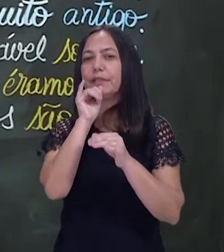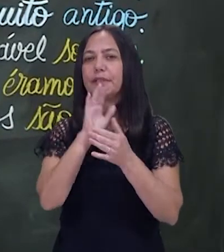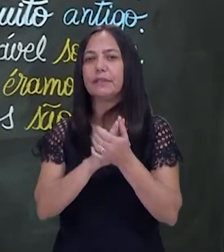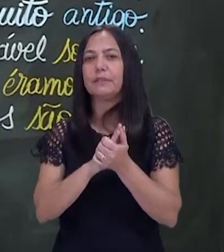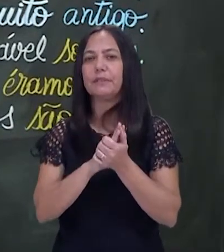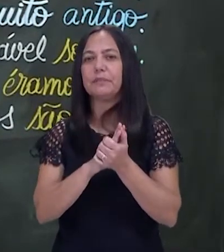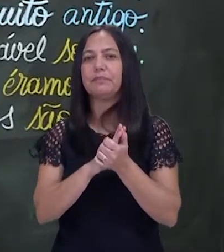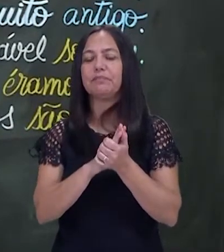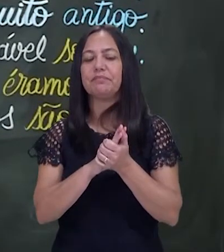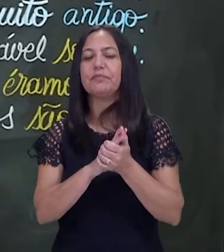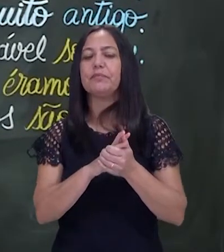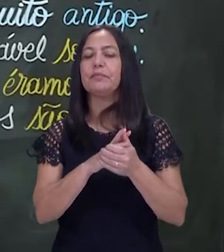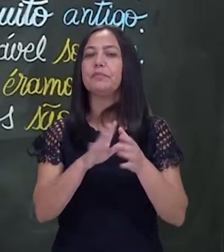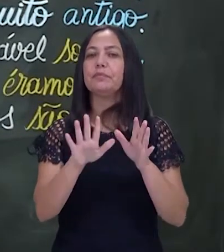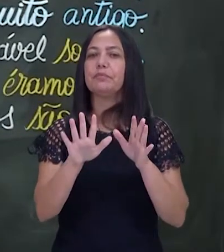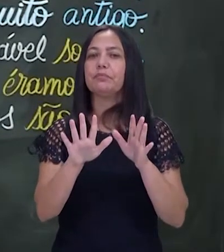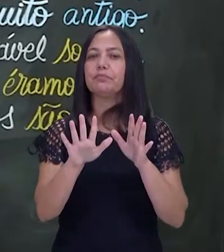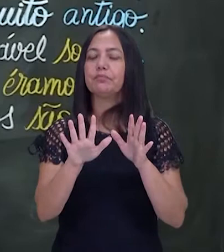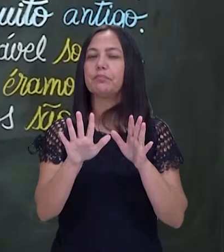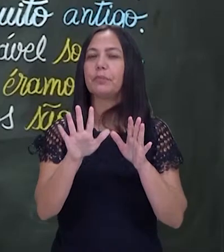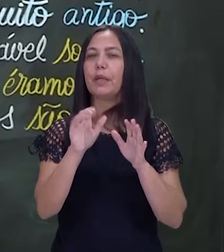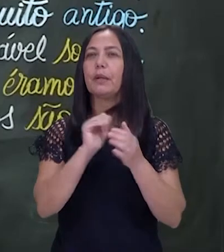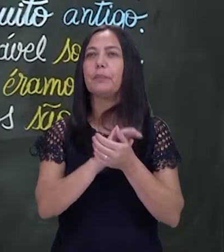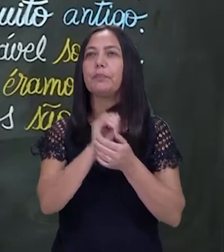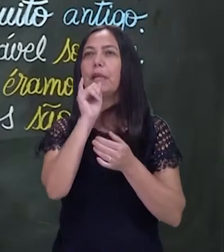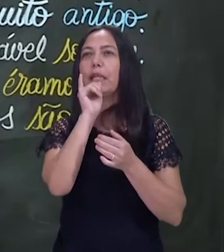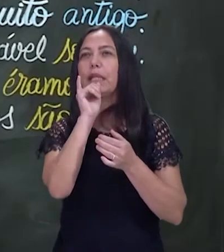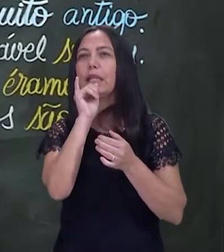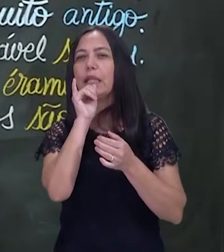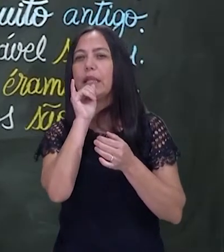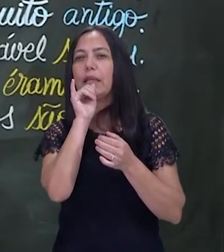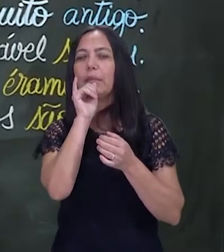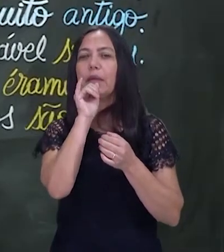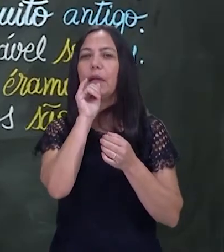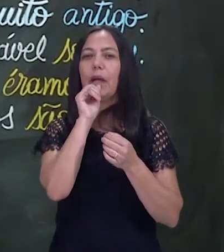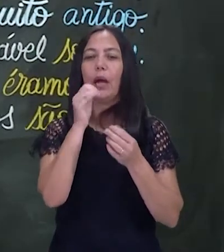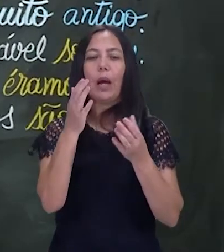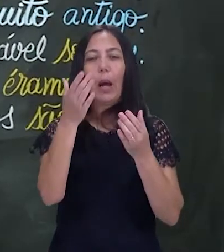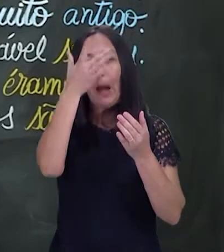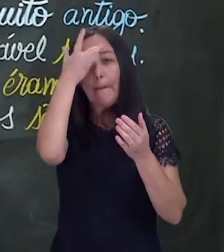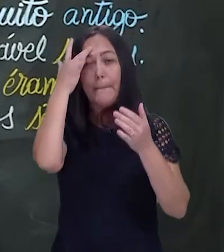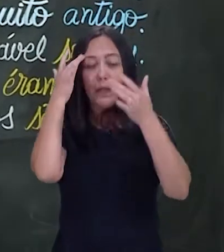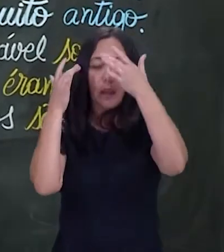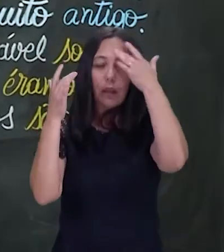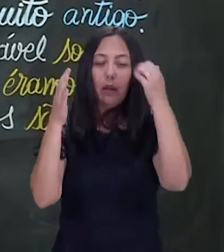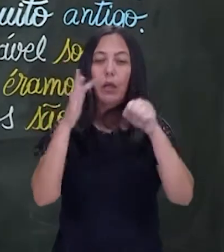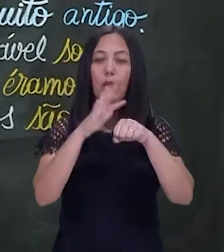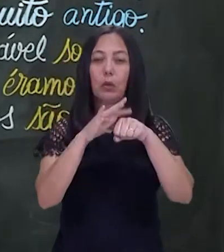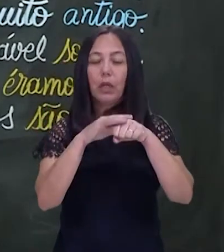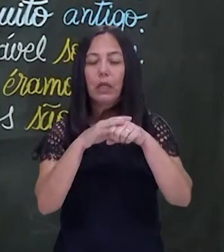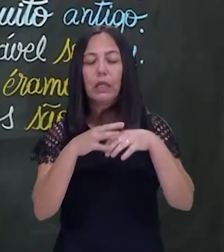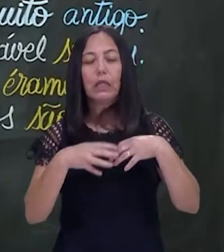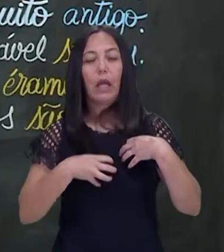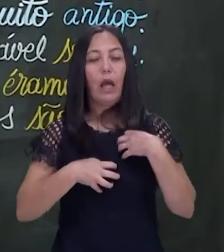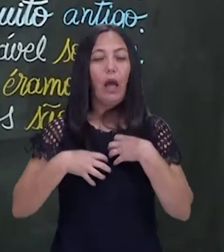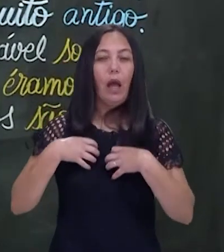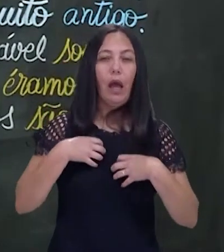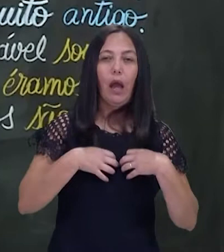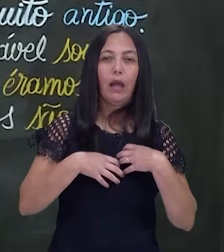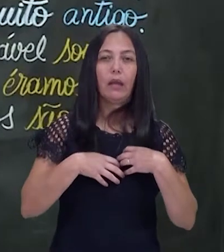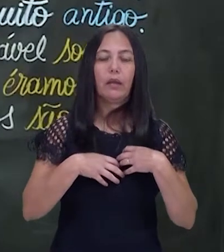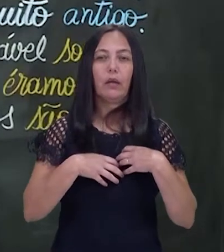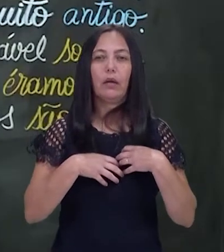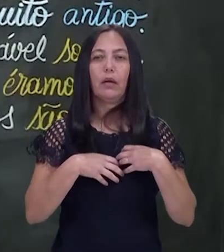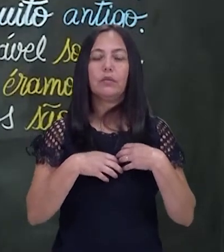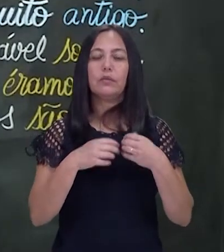vai para sempre para um Estado transitório Quando se diz por exemplo os pacientes estavam inquietos nesse